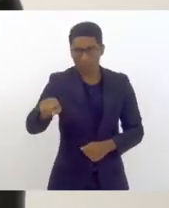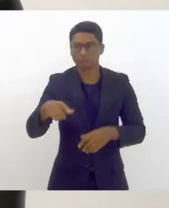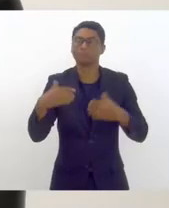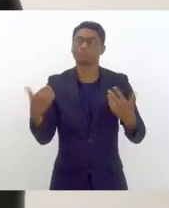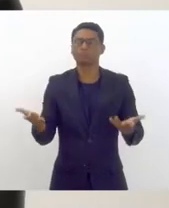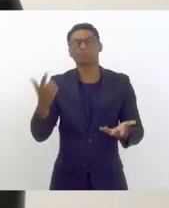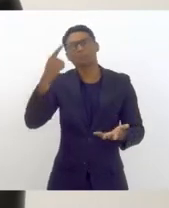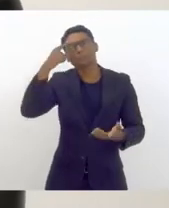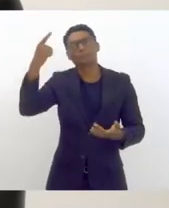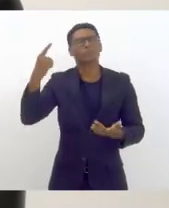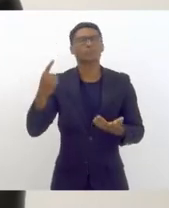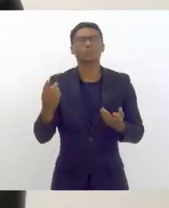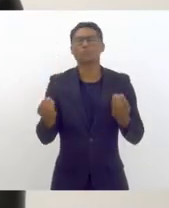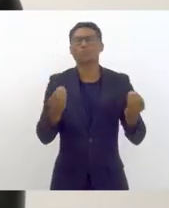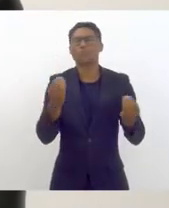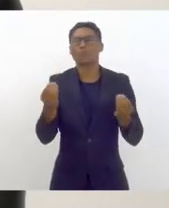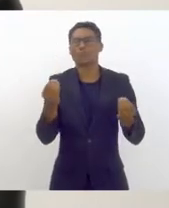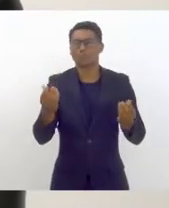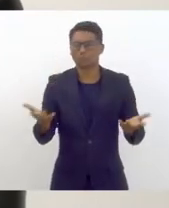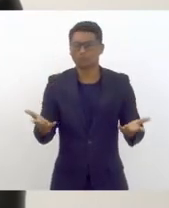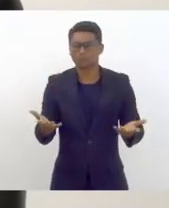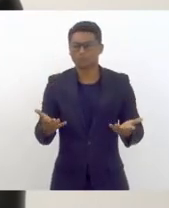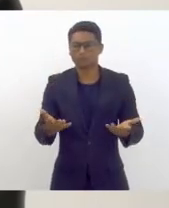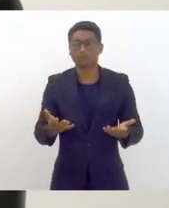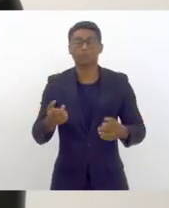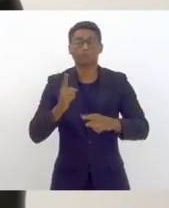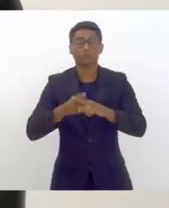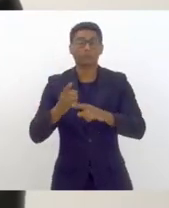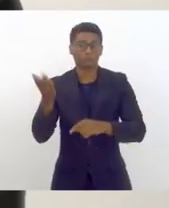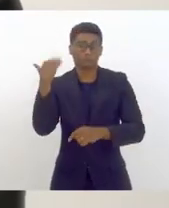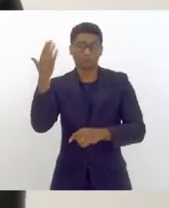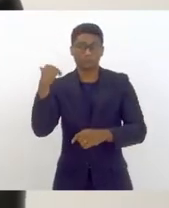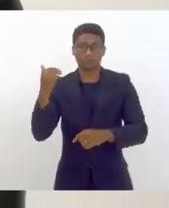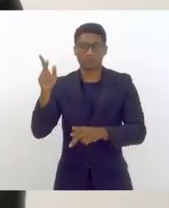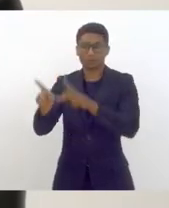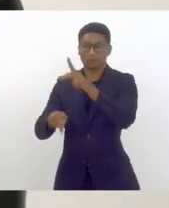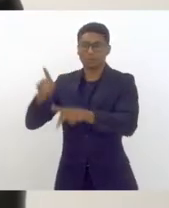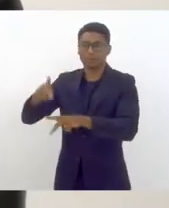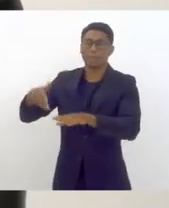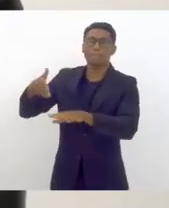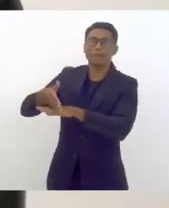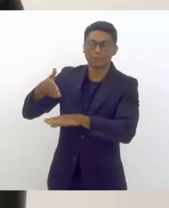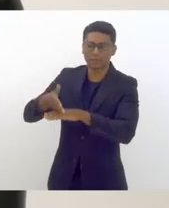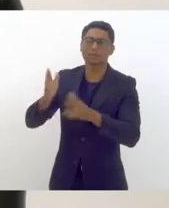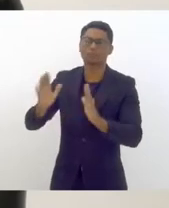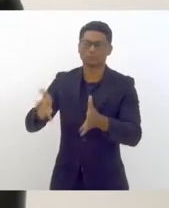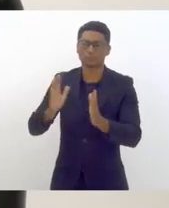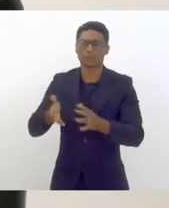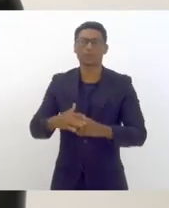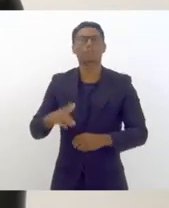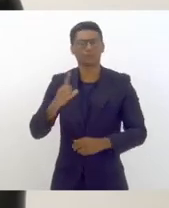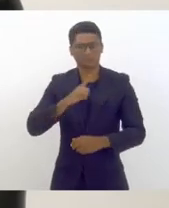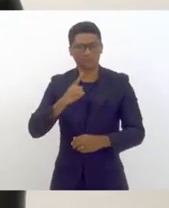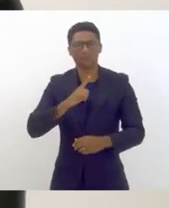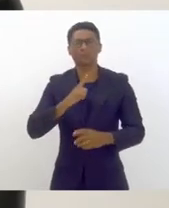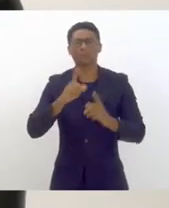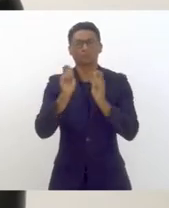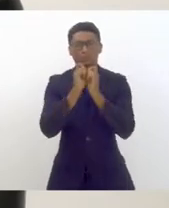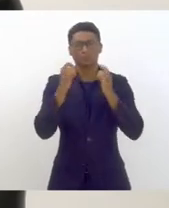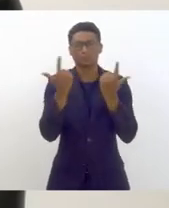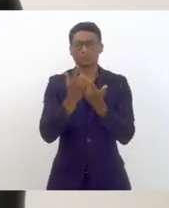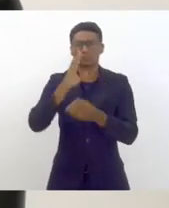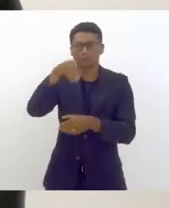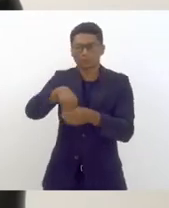essa ideia surgiu de um outro mecanismo de participação popular, que é um programa que existe na Casa Legislativa,